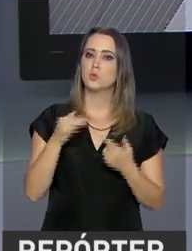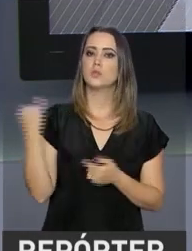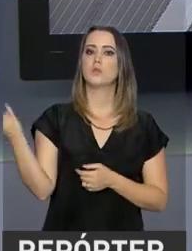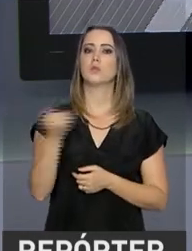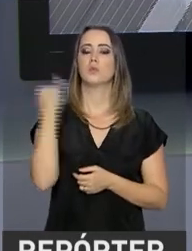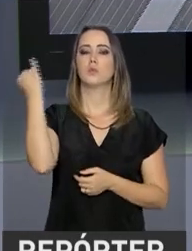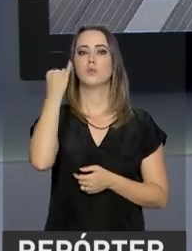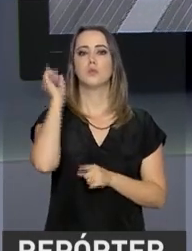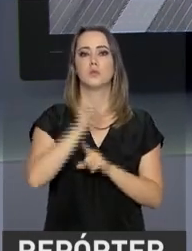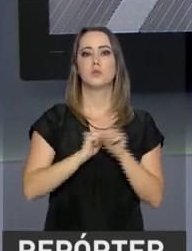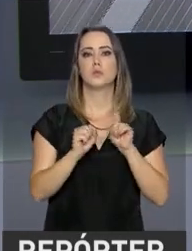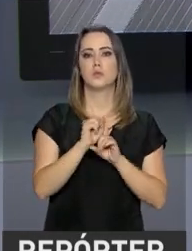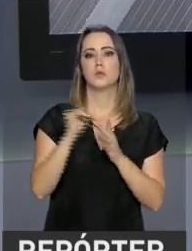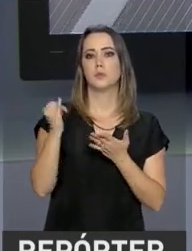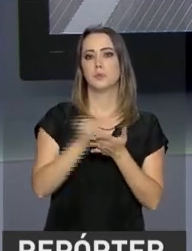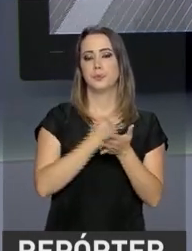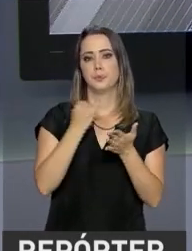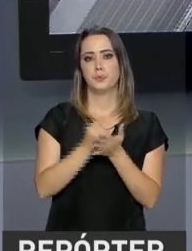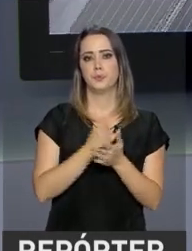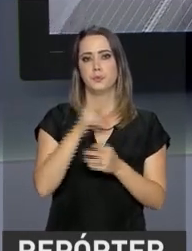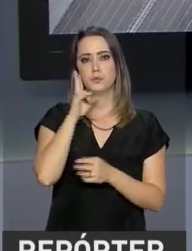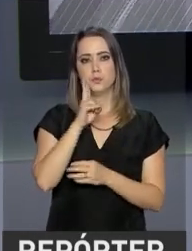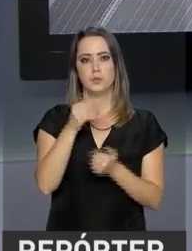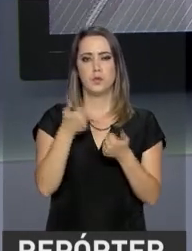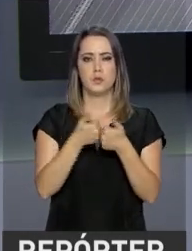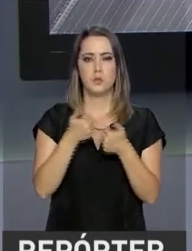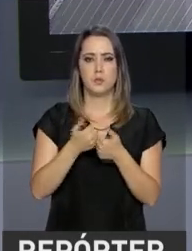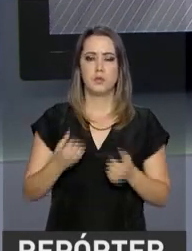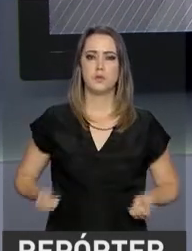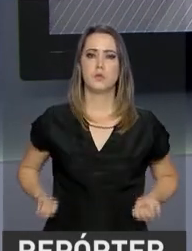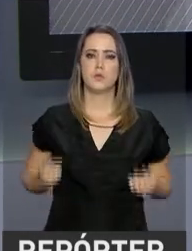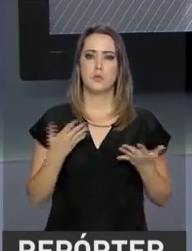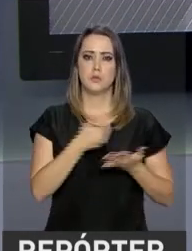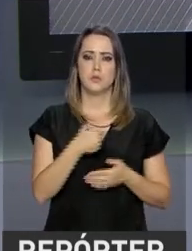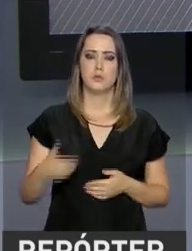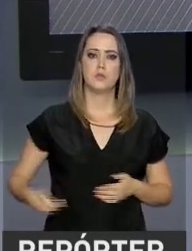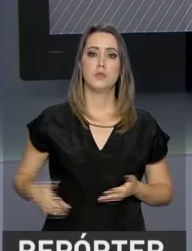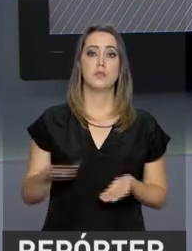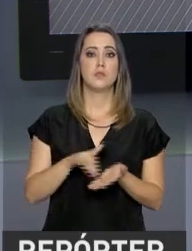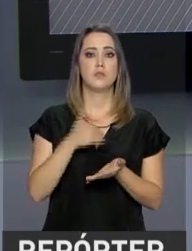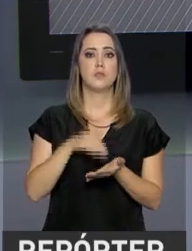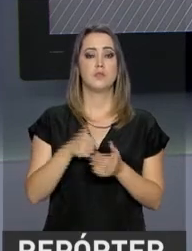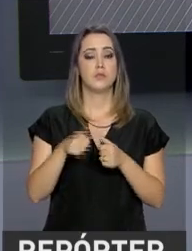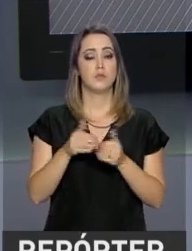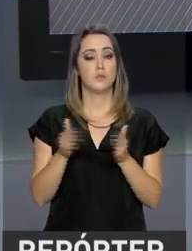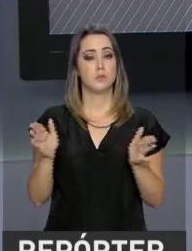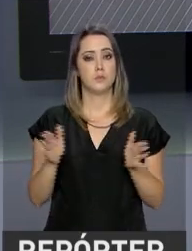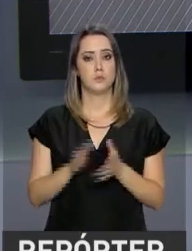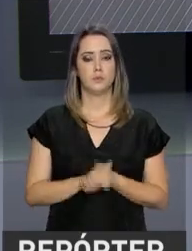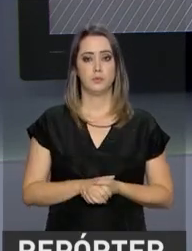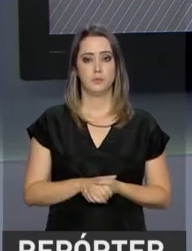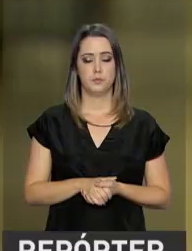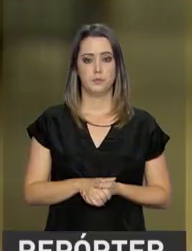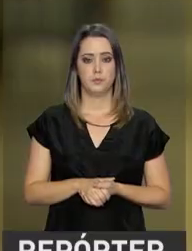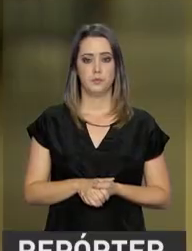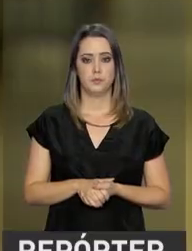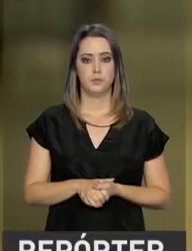importância social dos impostos e o acompanhamento dos gastos públicos as inscrições já estão abertas